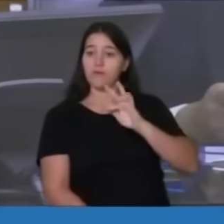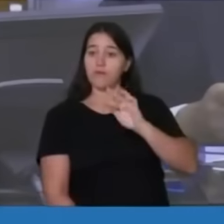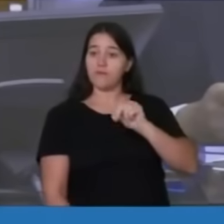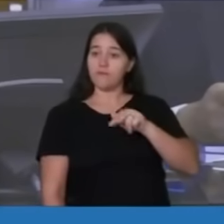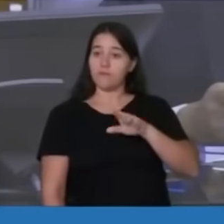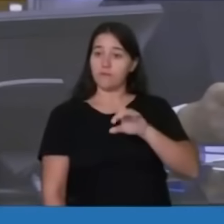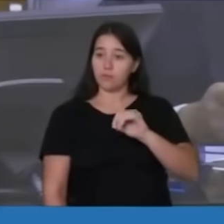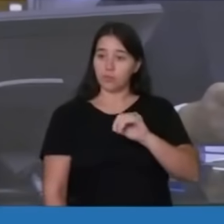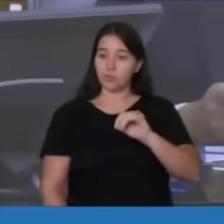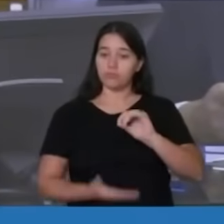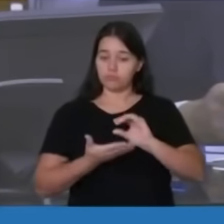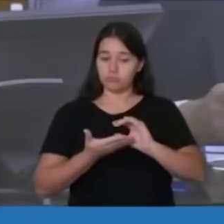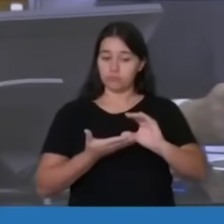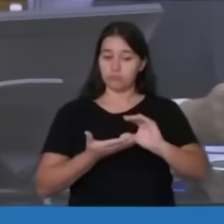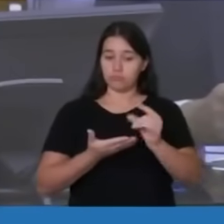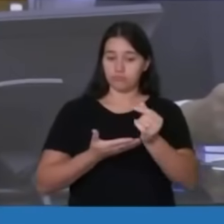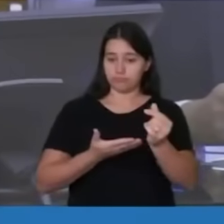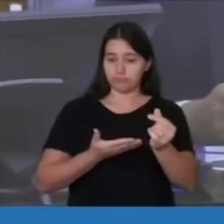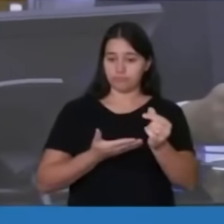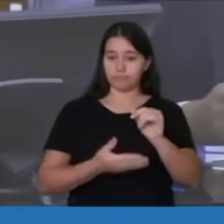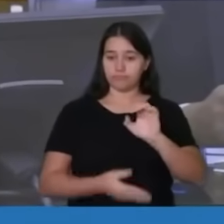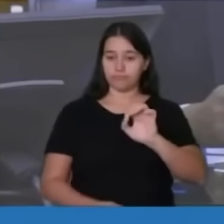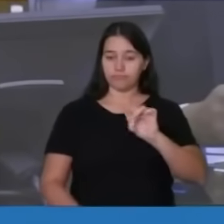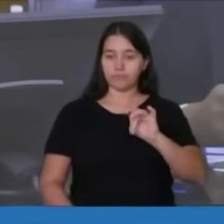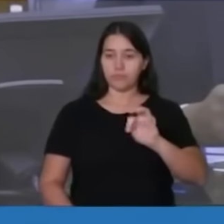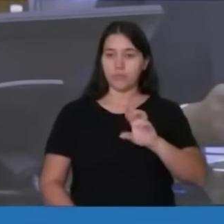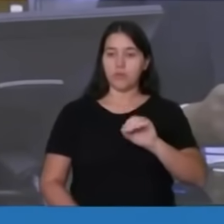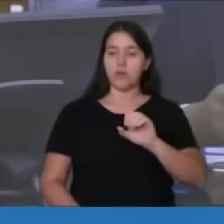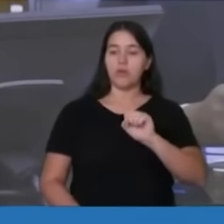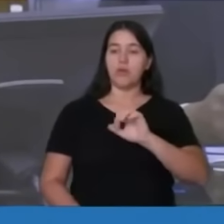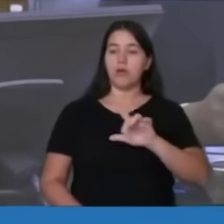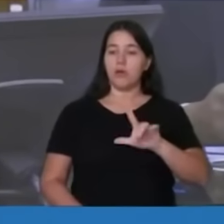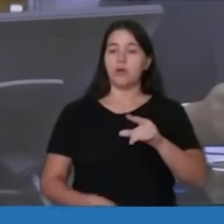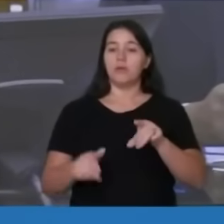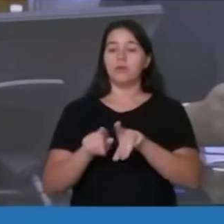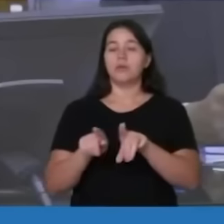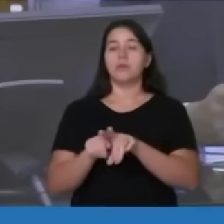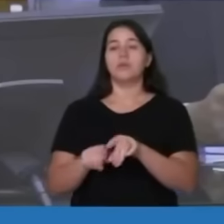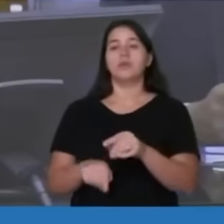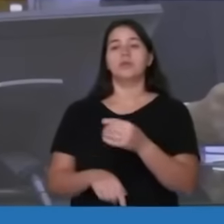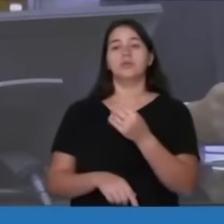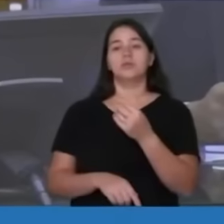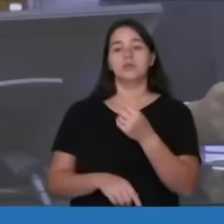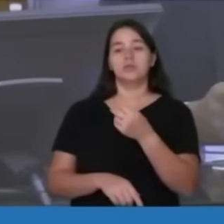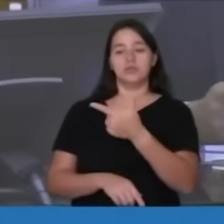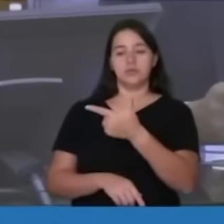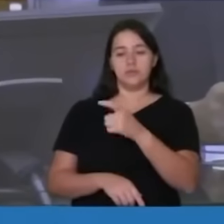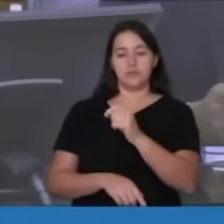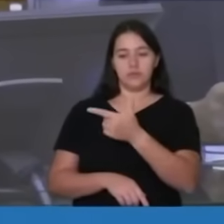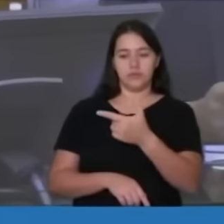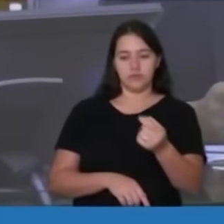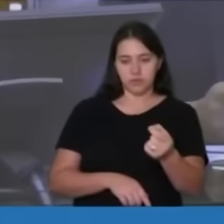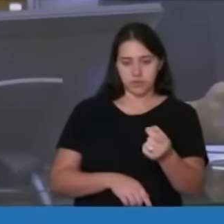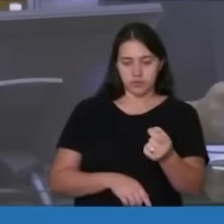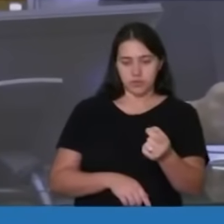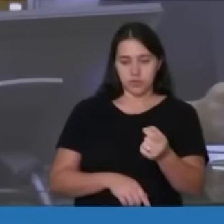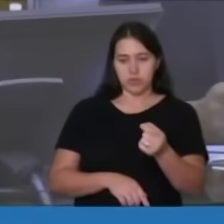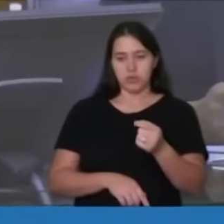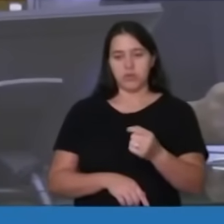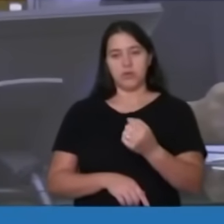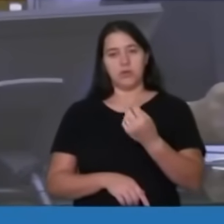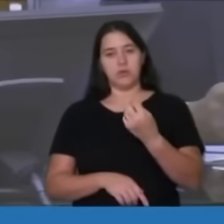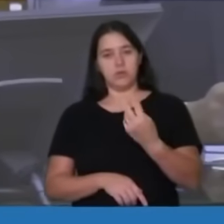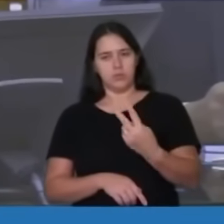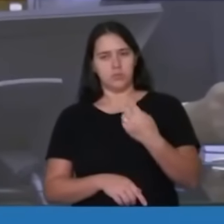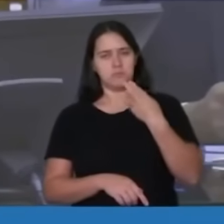fundo eleitoral nas eleições de 2020 foi da ordem de 2 bilhões e 34 milhões de reais. 2 anos